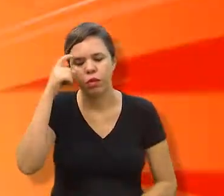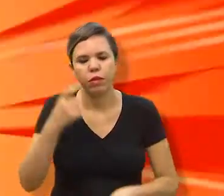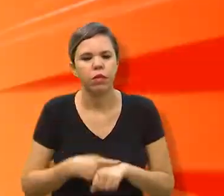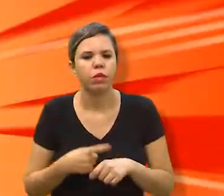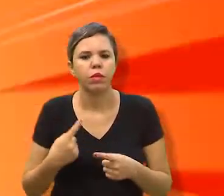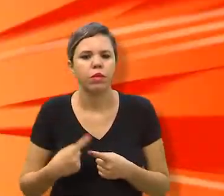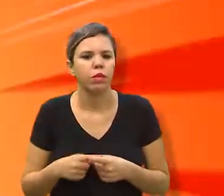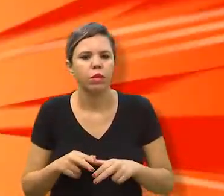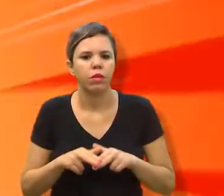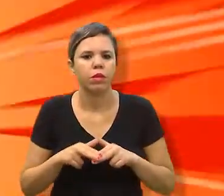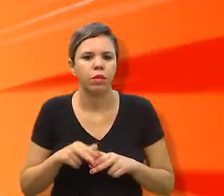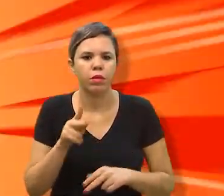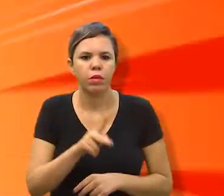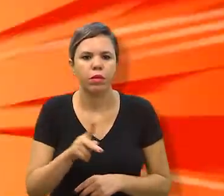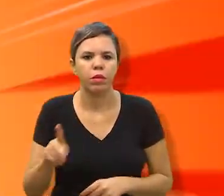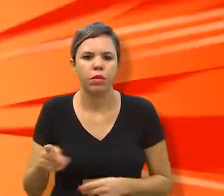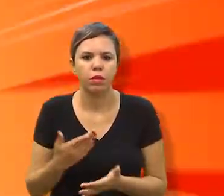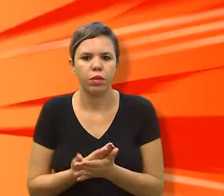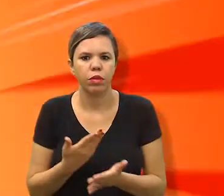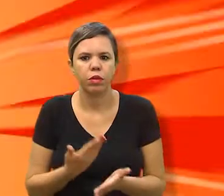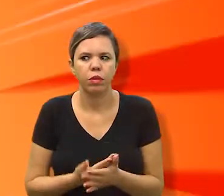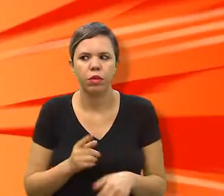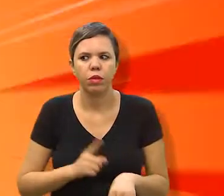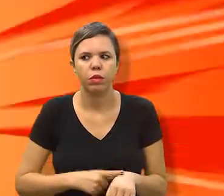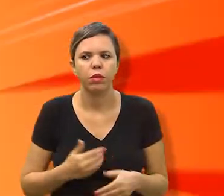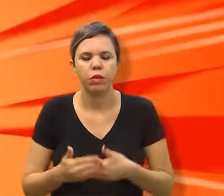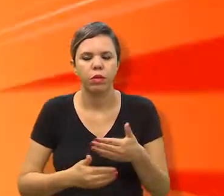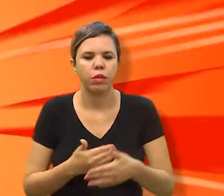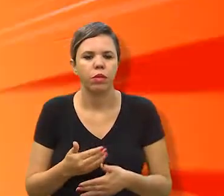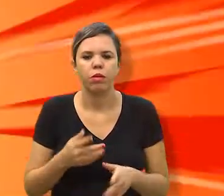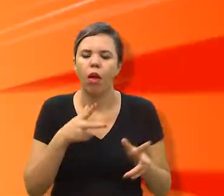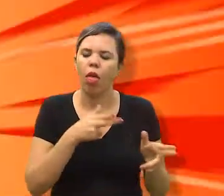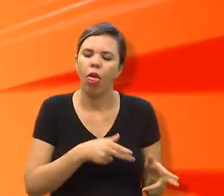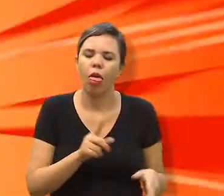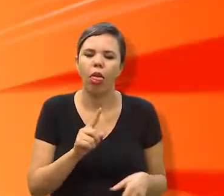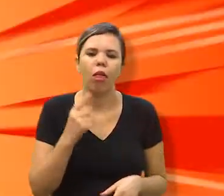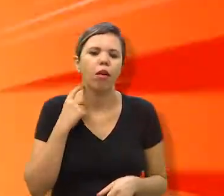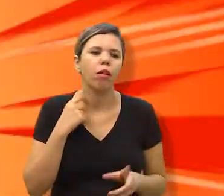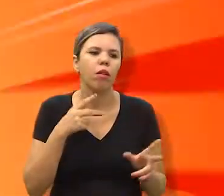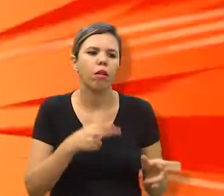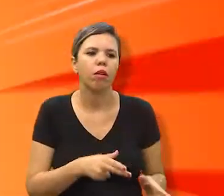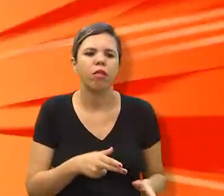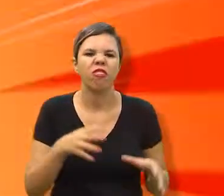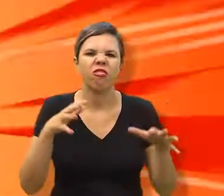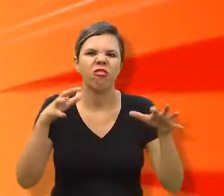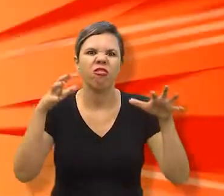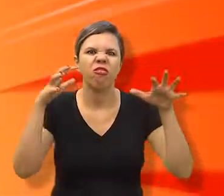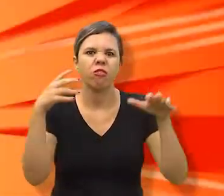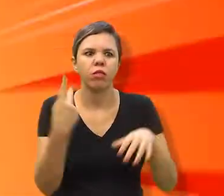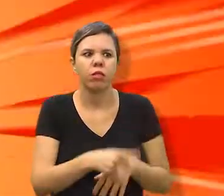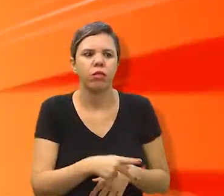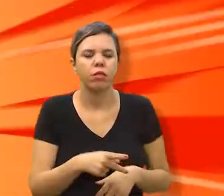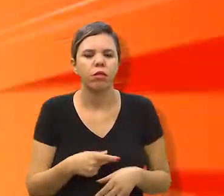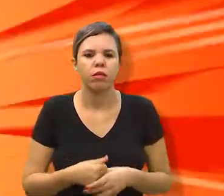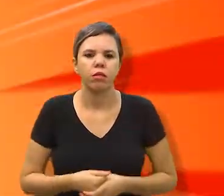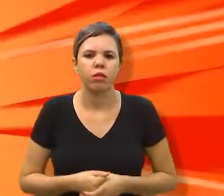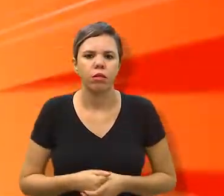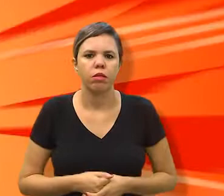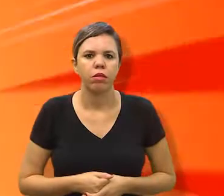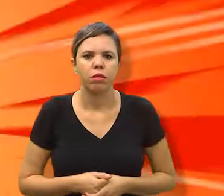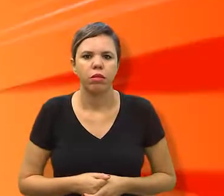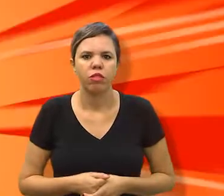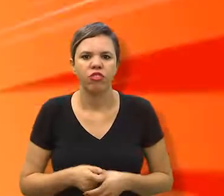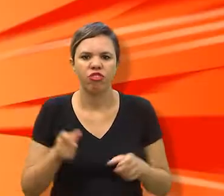ignorância. Portanto, esse professor estuda o tempo inteiro, não dorme, e o monstro dele é um grande manto negro